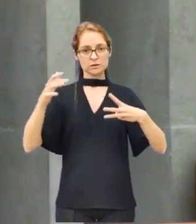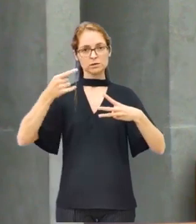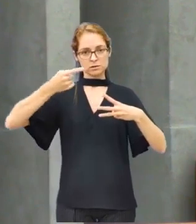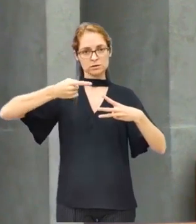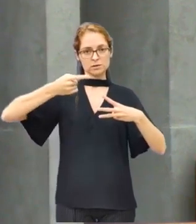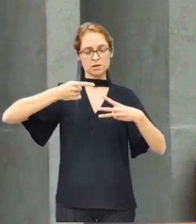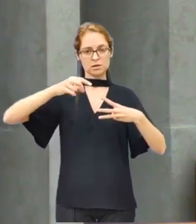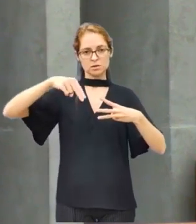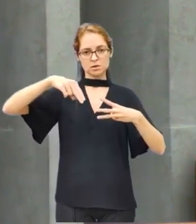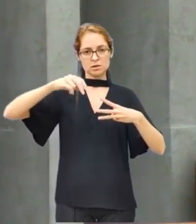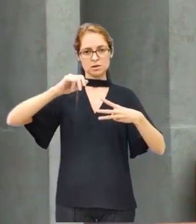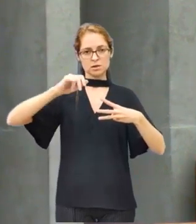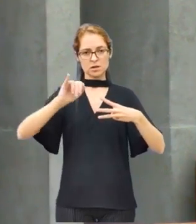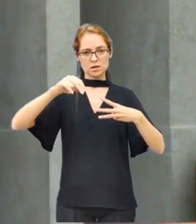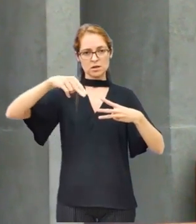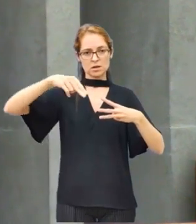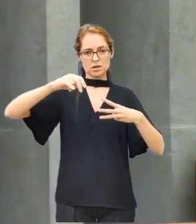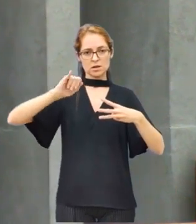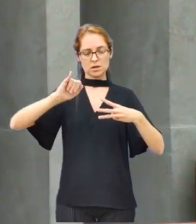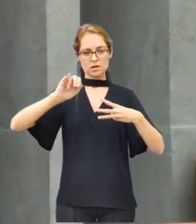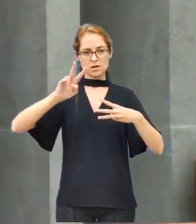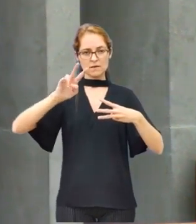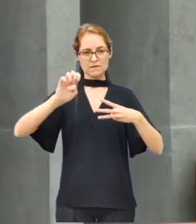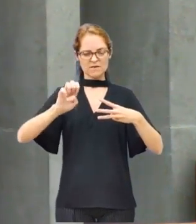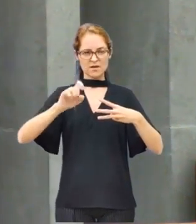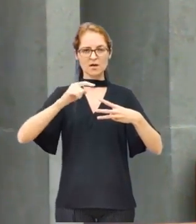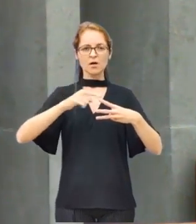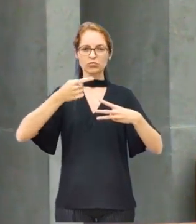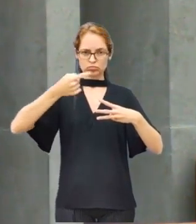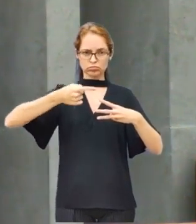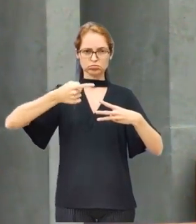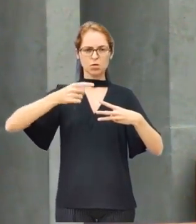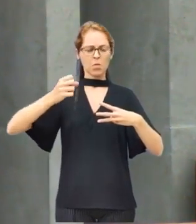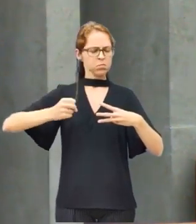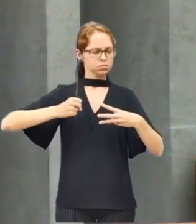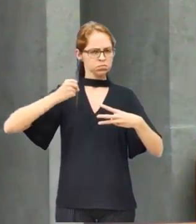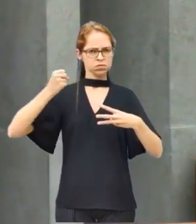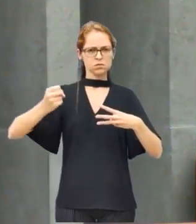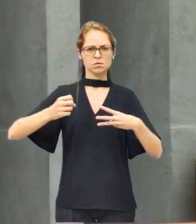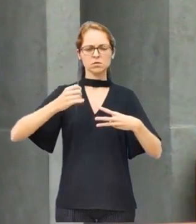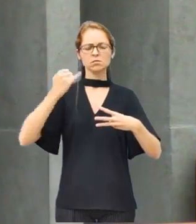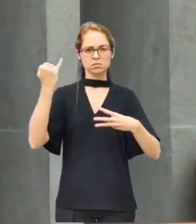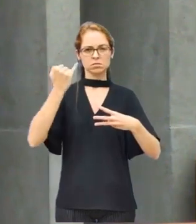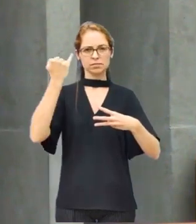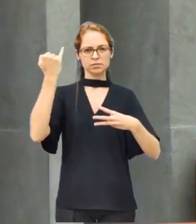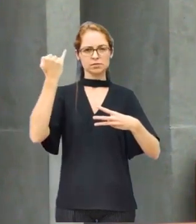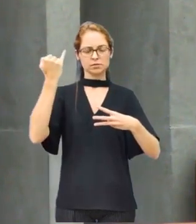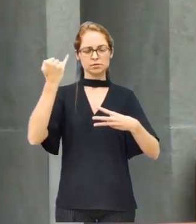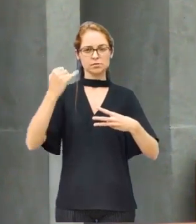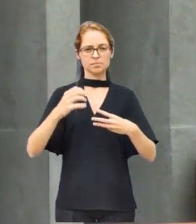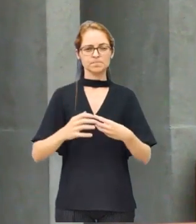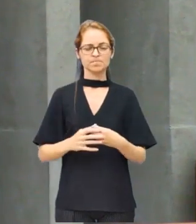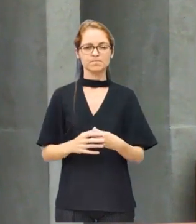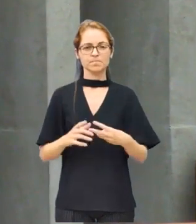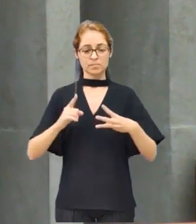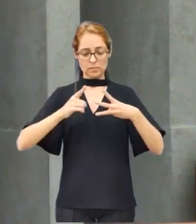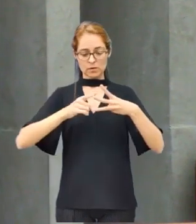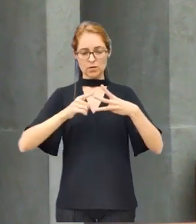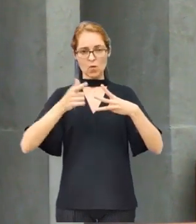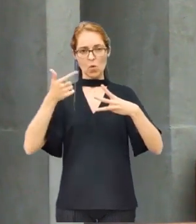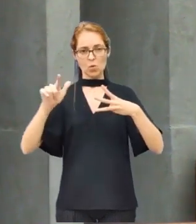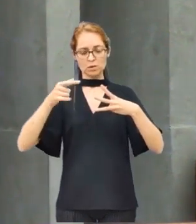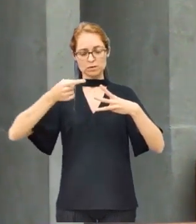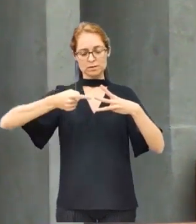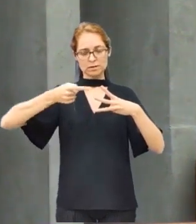de Nínive. Era uma cidade-estado, era uma cidade poderosa, de muita importância naquele meio. E a outra cidade